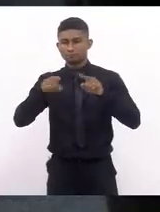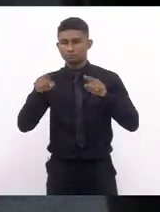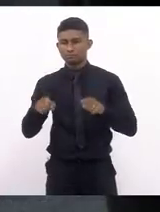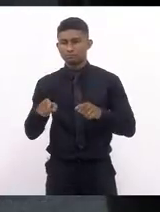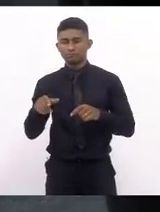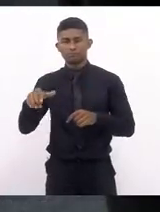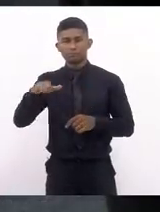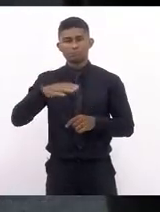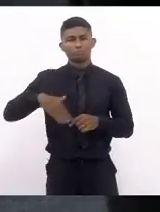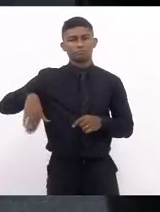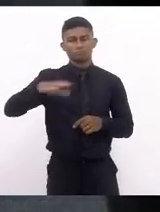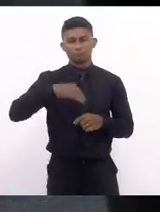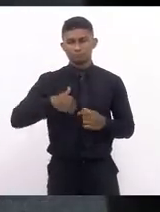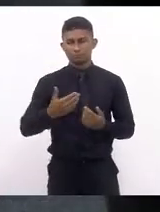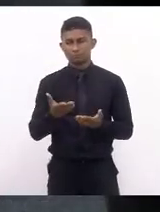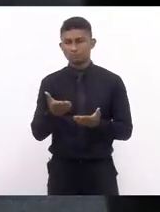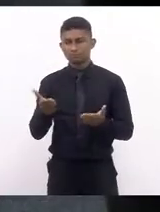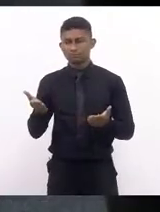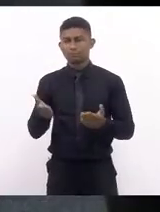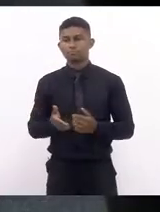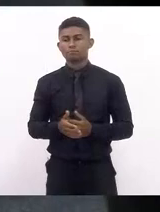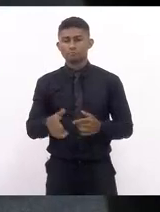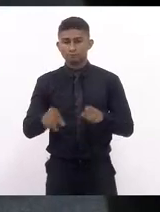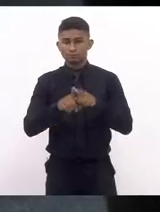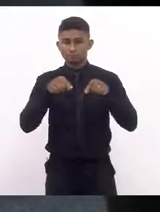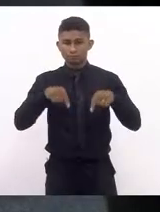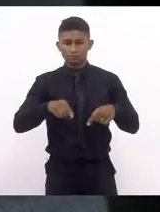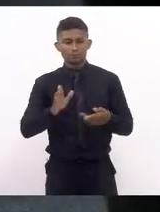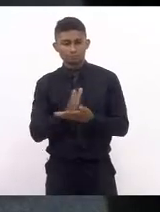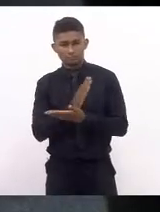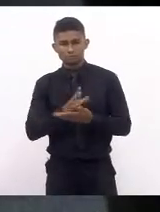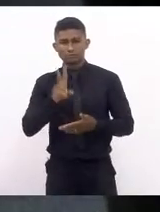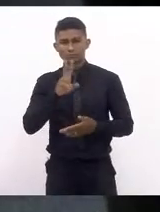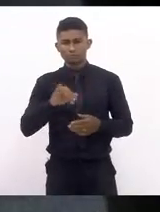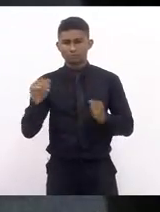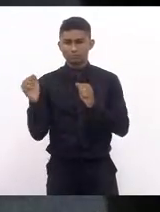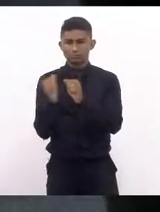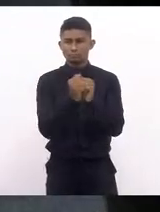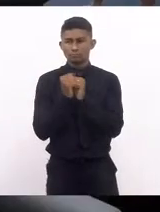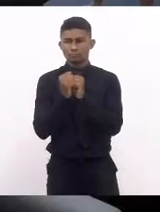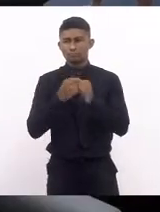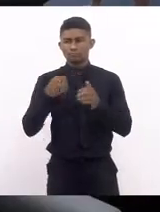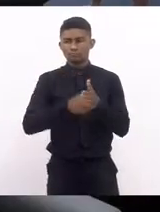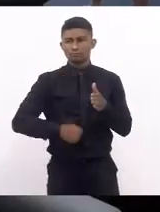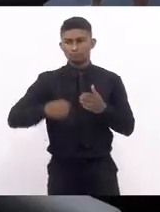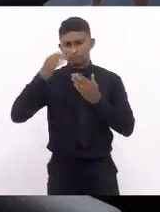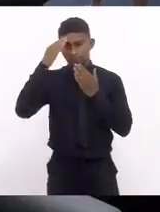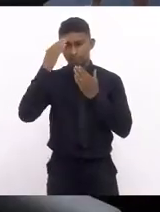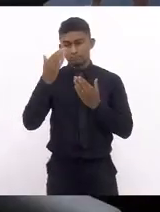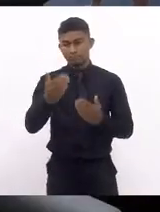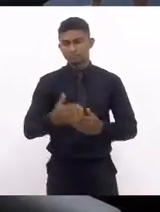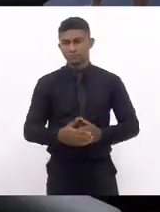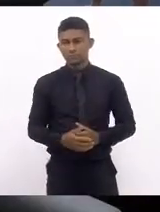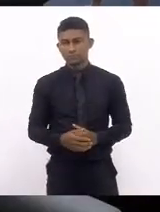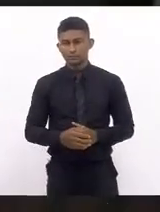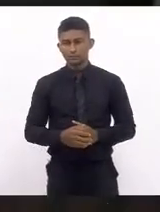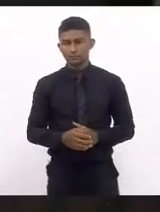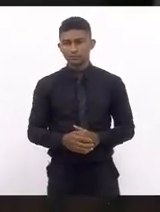anos e parte desse Parlamento estará junto nessa luta Muito obrigado sobre os dois